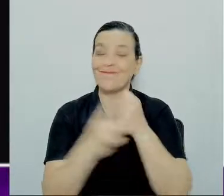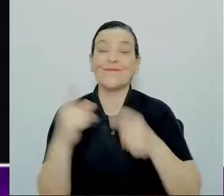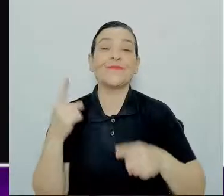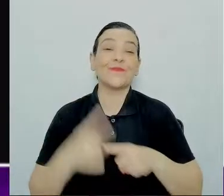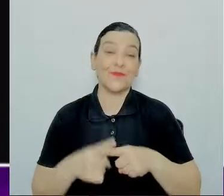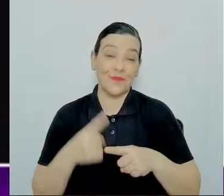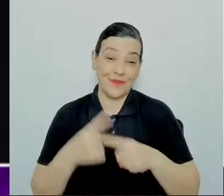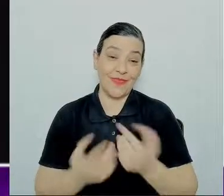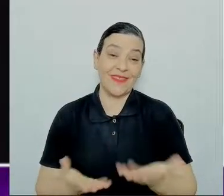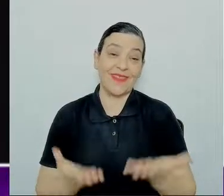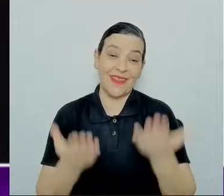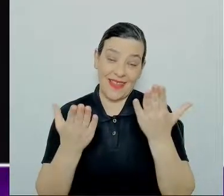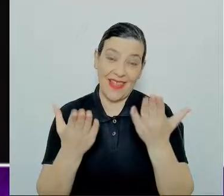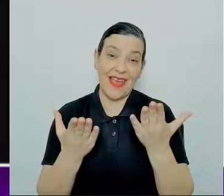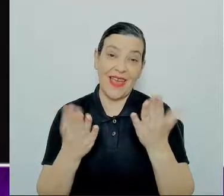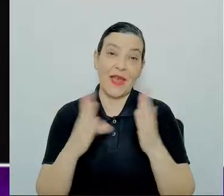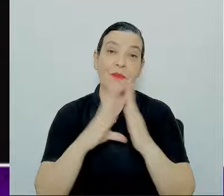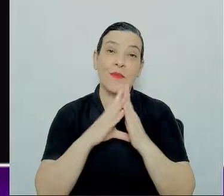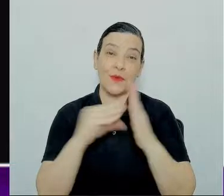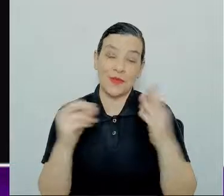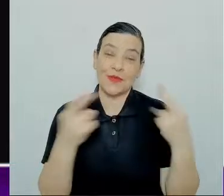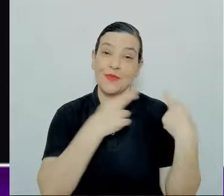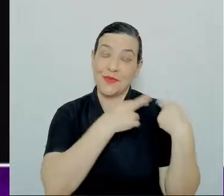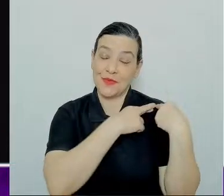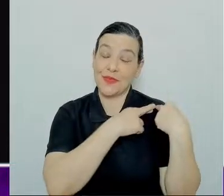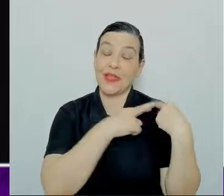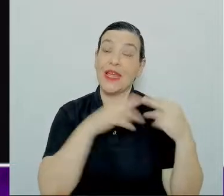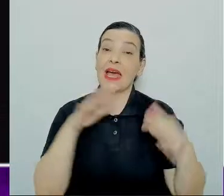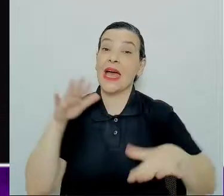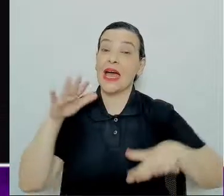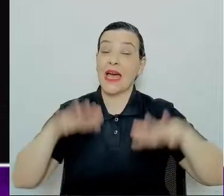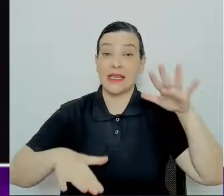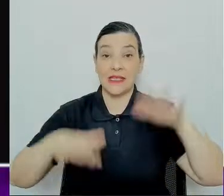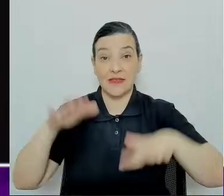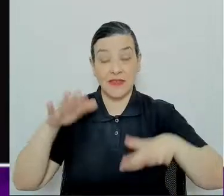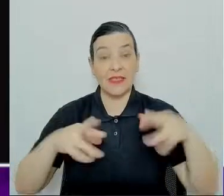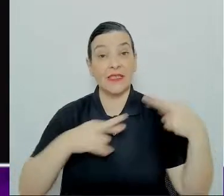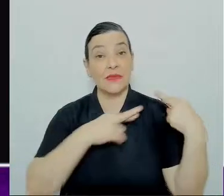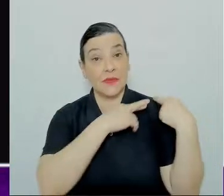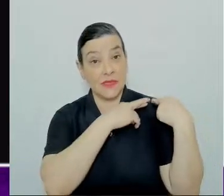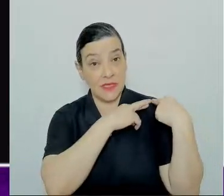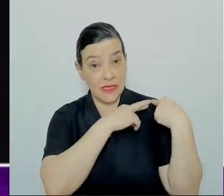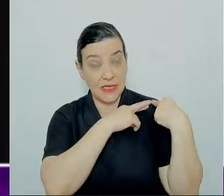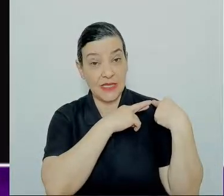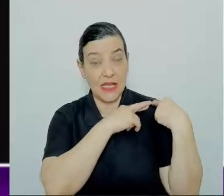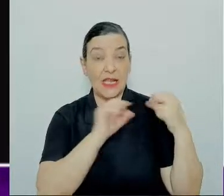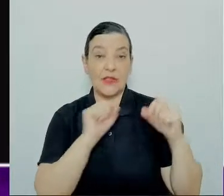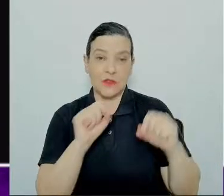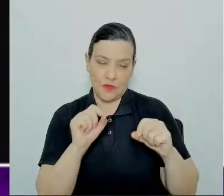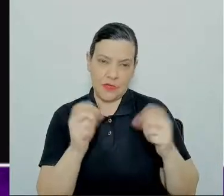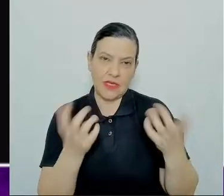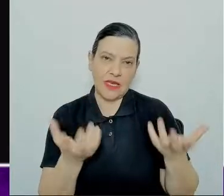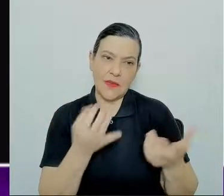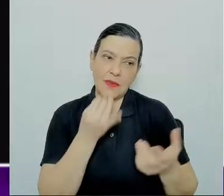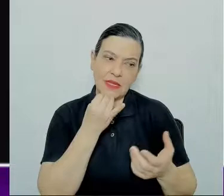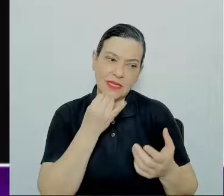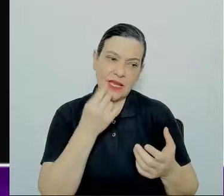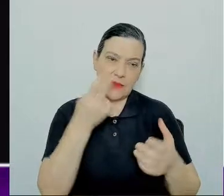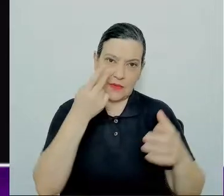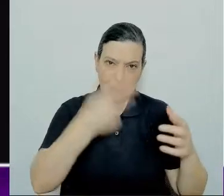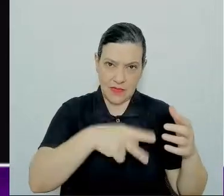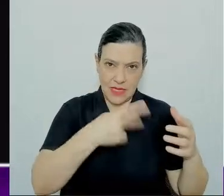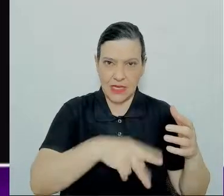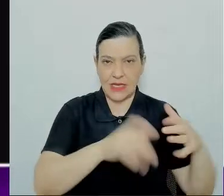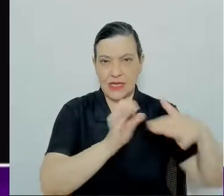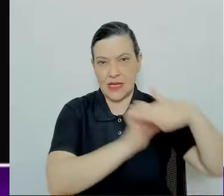desse modelo de responsabilidade. Algumas coisas são responsabilidade do meu provider, sim. Por exemplo, independente se